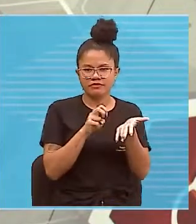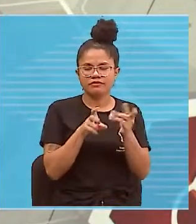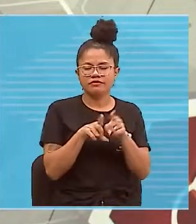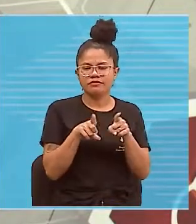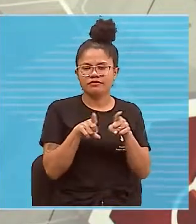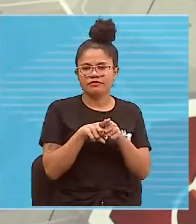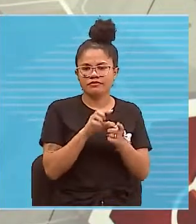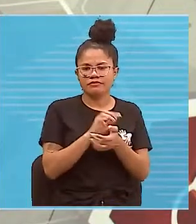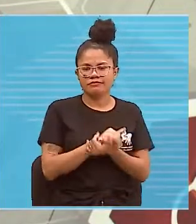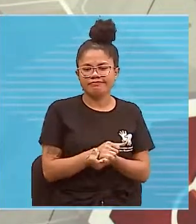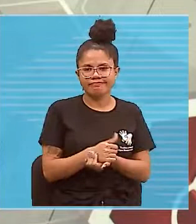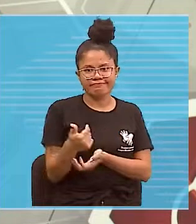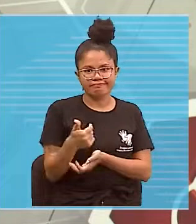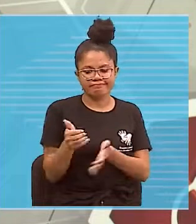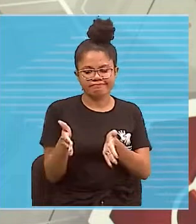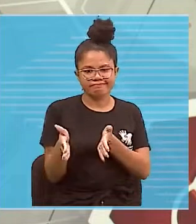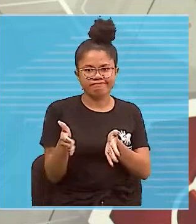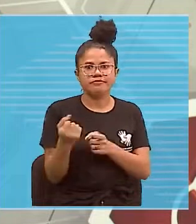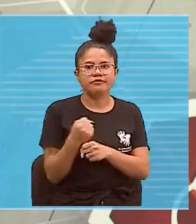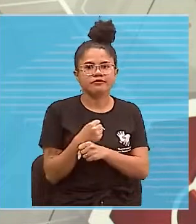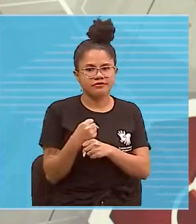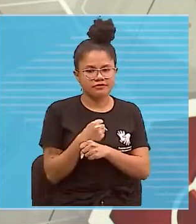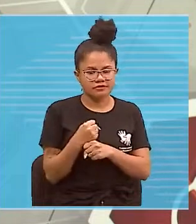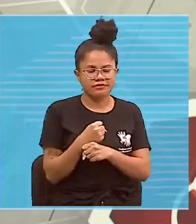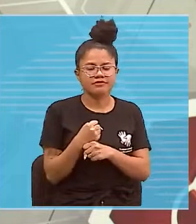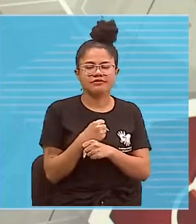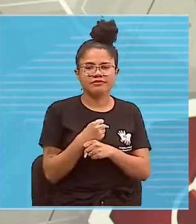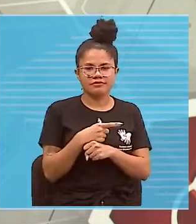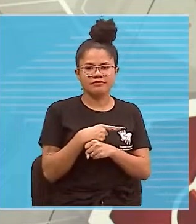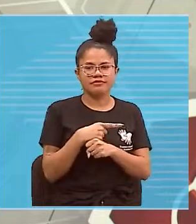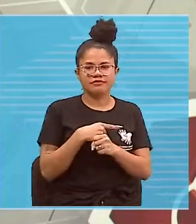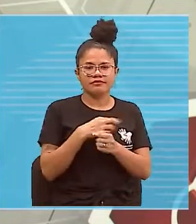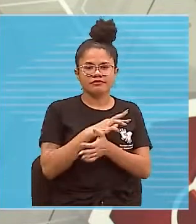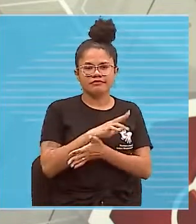eu segundo semestre o Segue assim tá